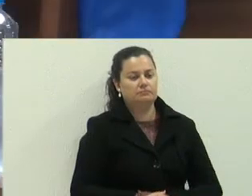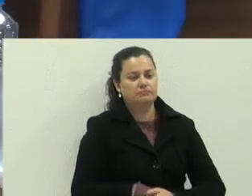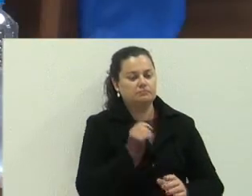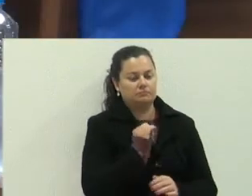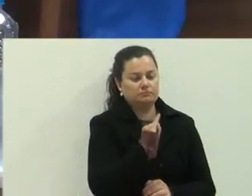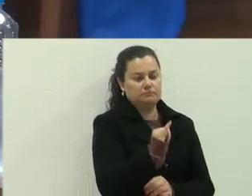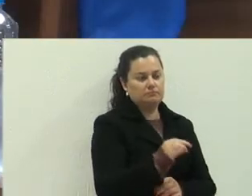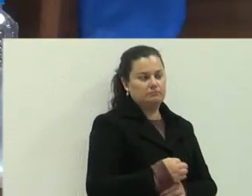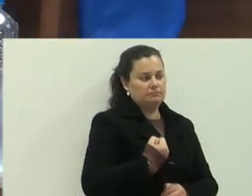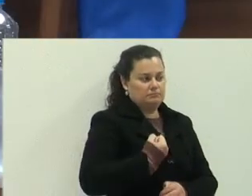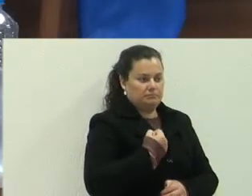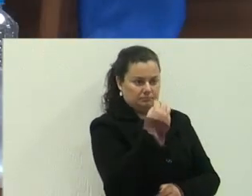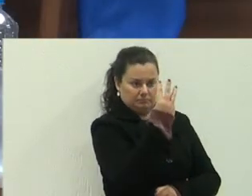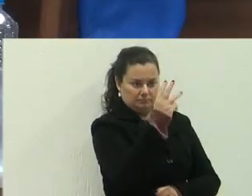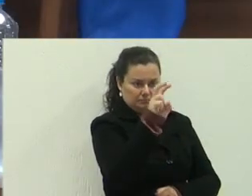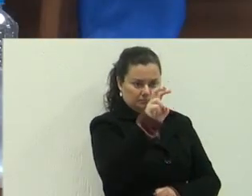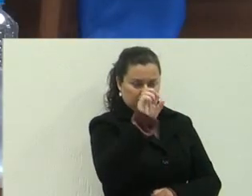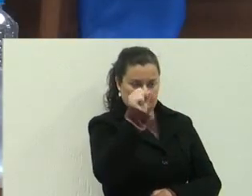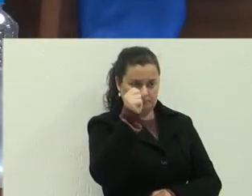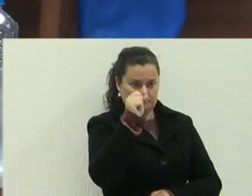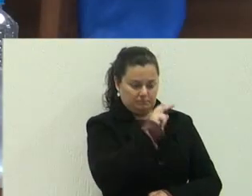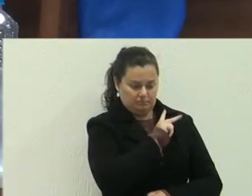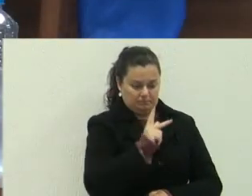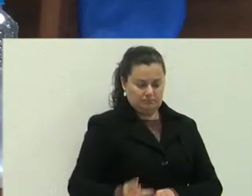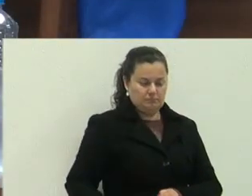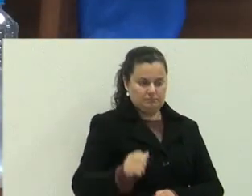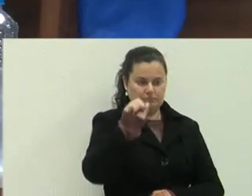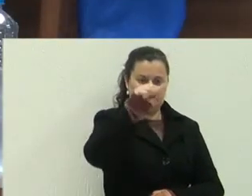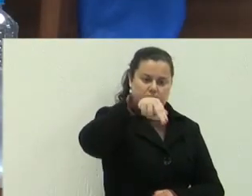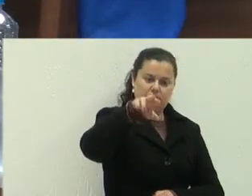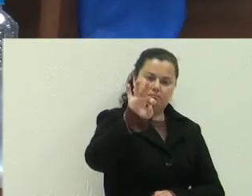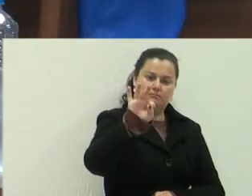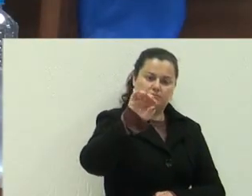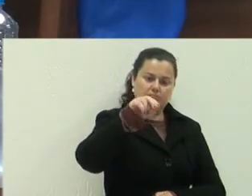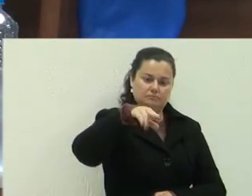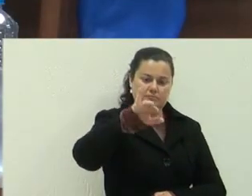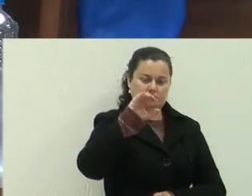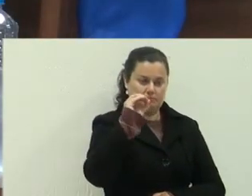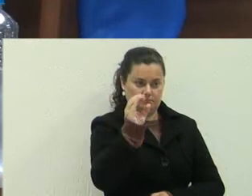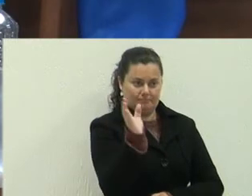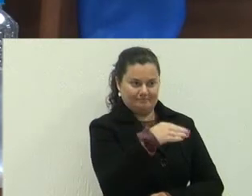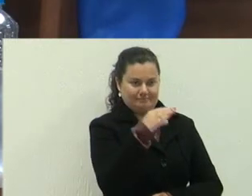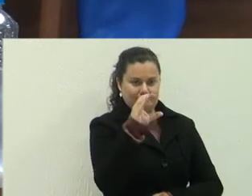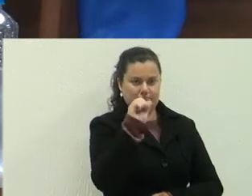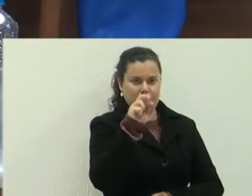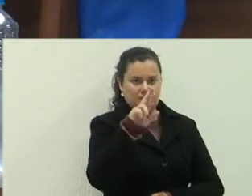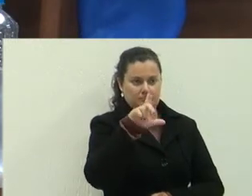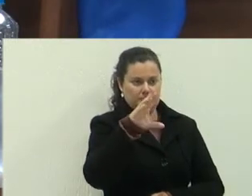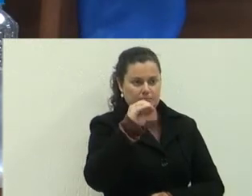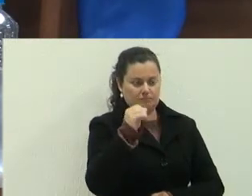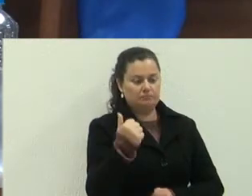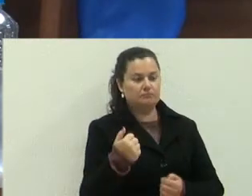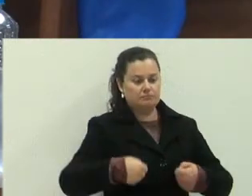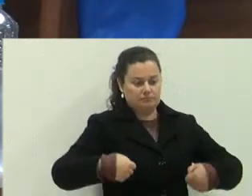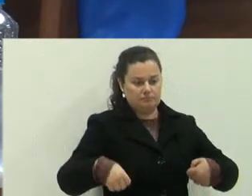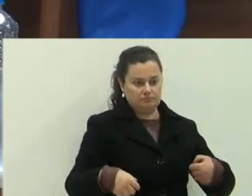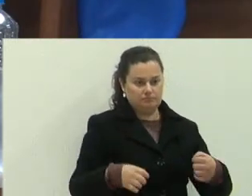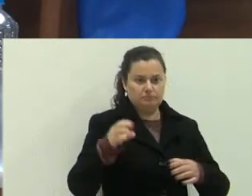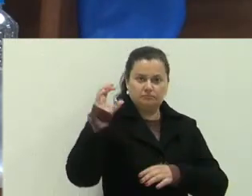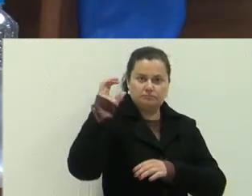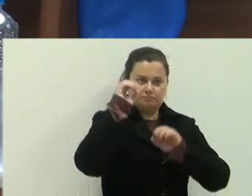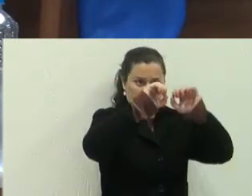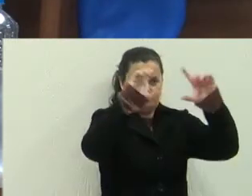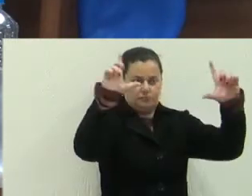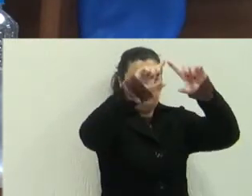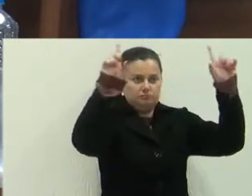Indicação número 358, vereador Antônio Carlos Uller. seja utilizado placas indicativas